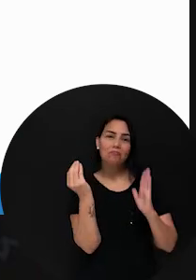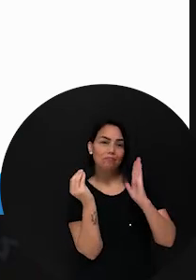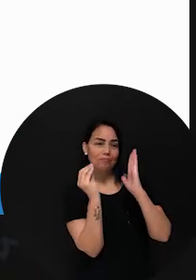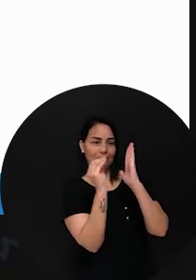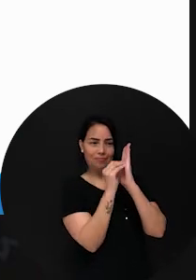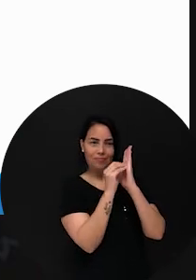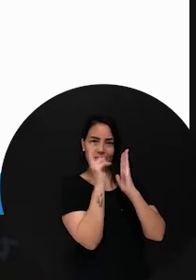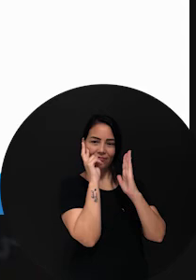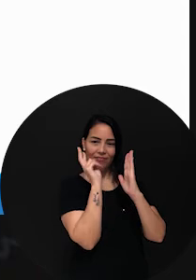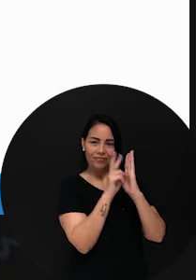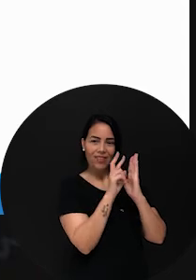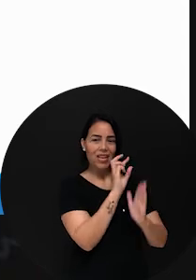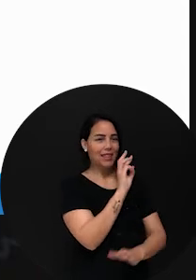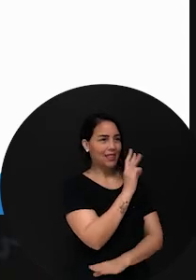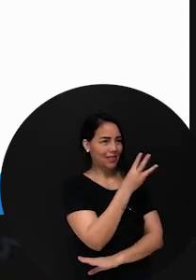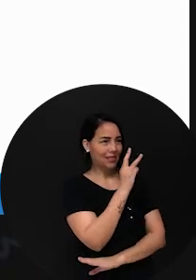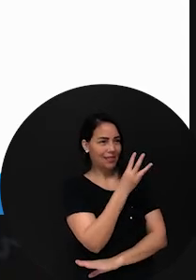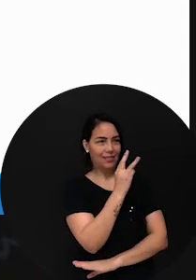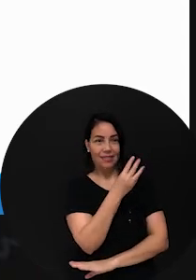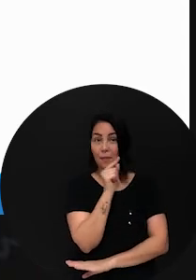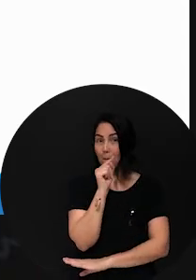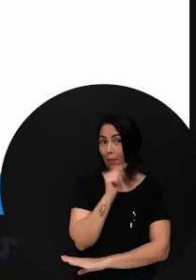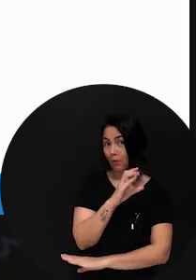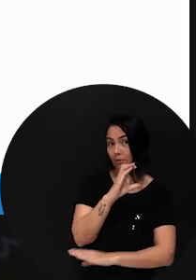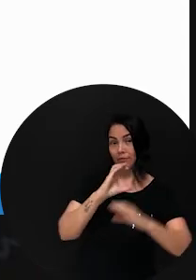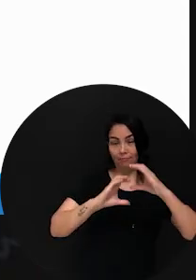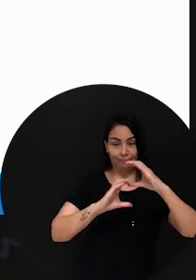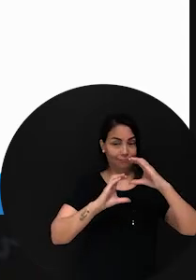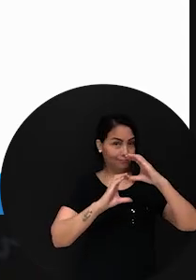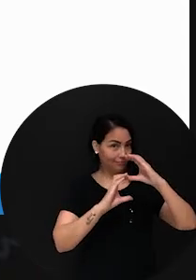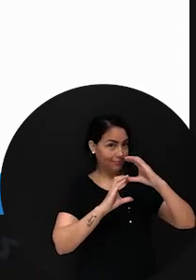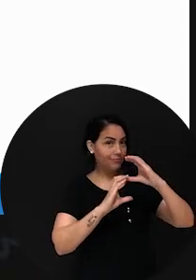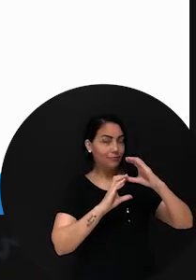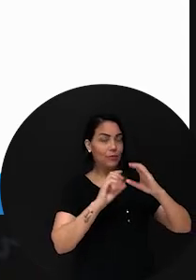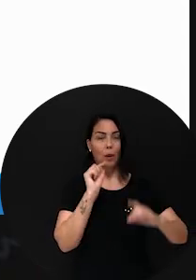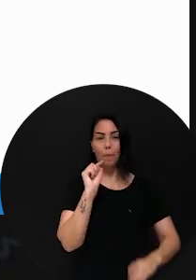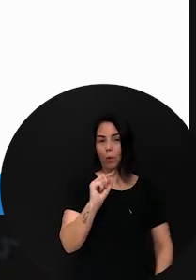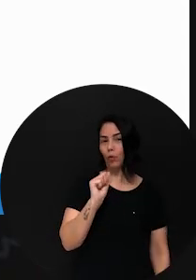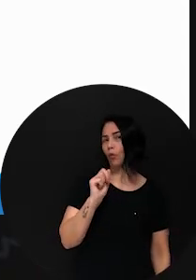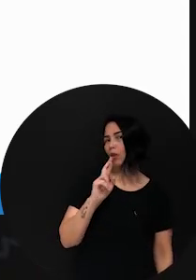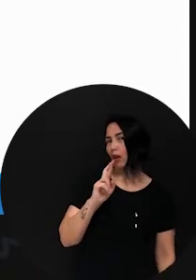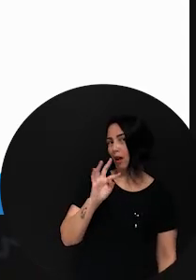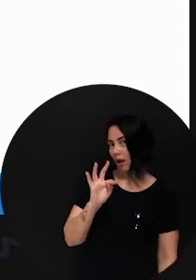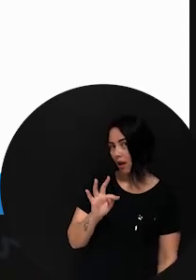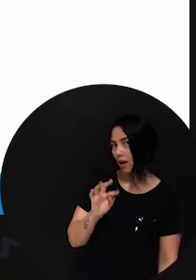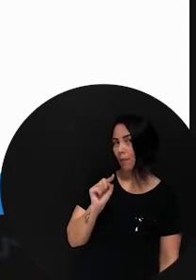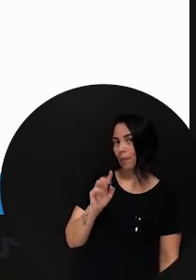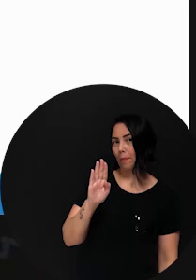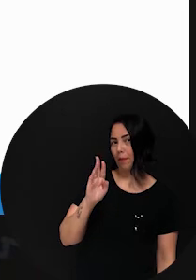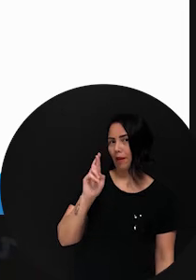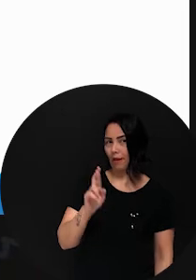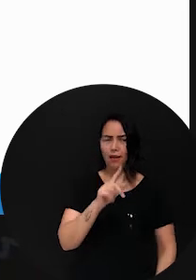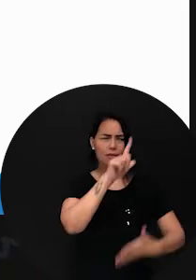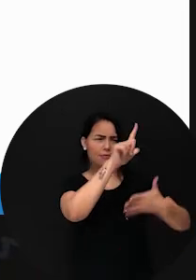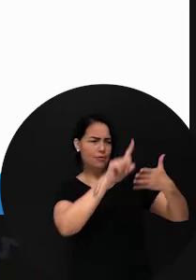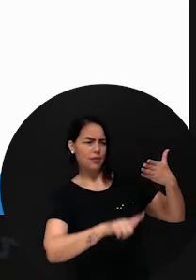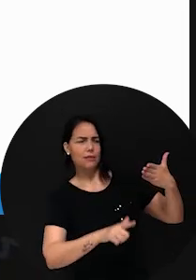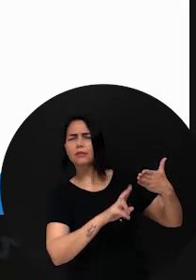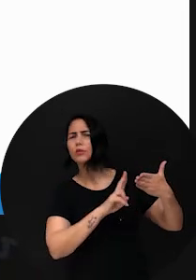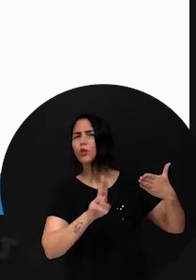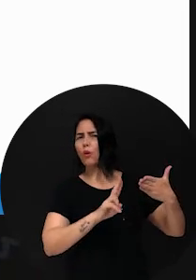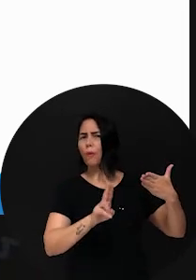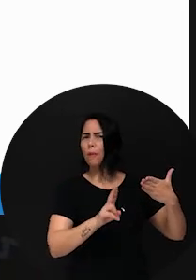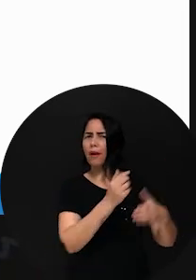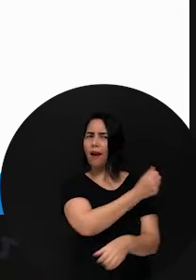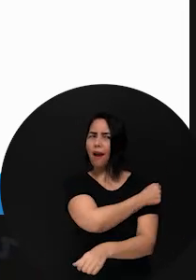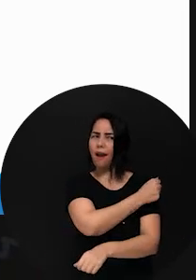da SCAR, a lista, então, dos alunos que foram pré-selecionados. Já teve gente perguntando aí, né? Como é que eu faço